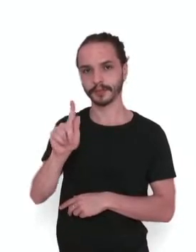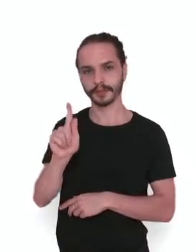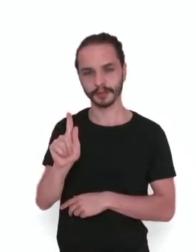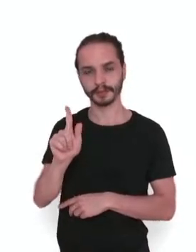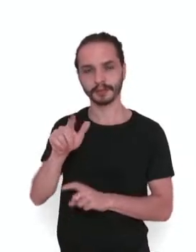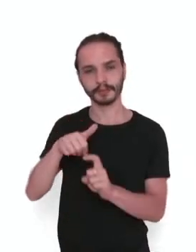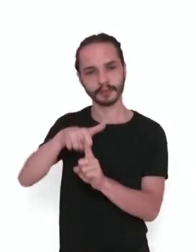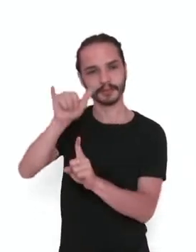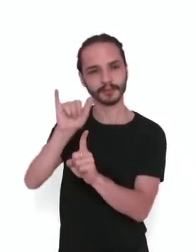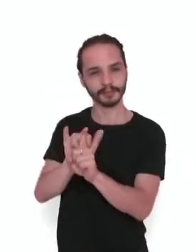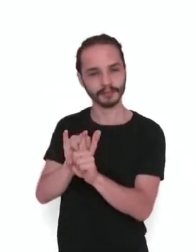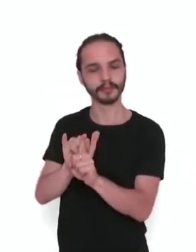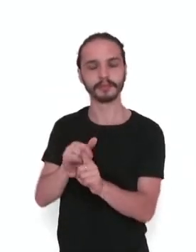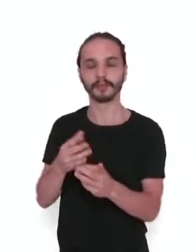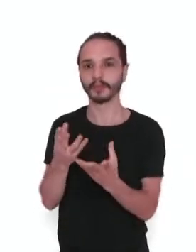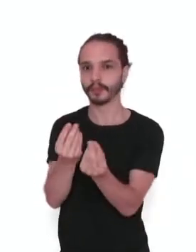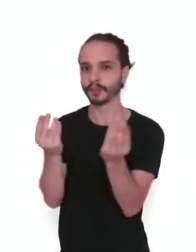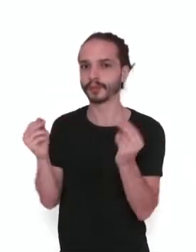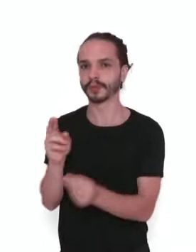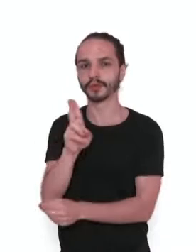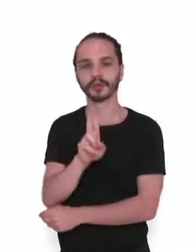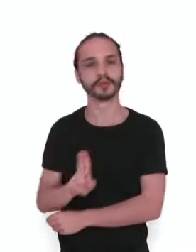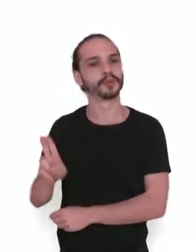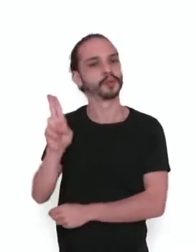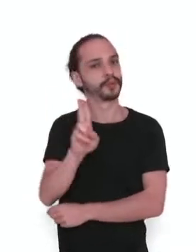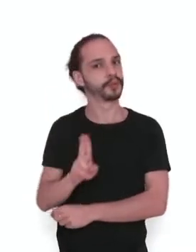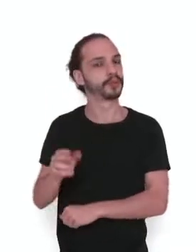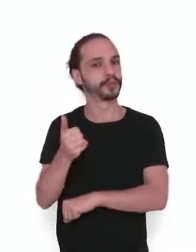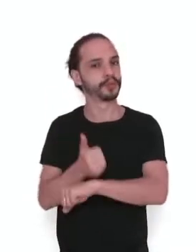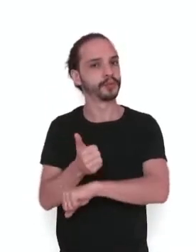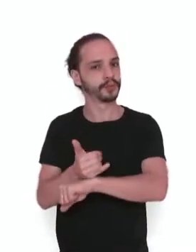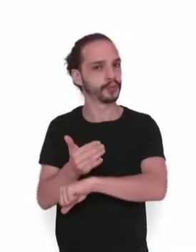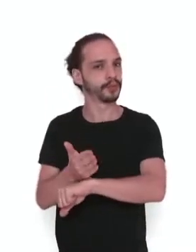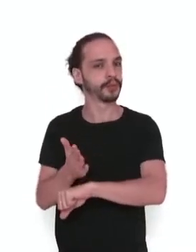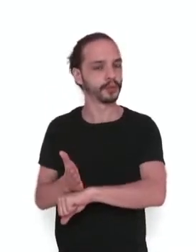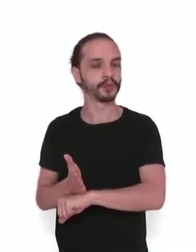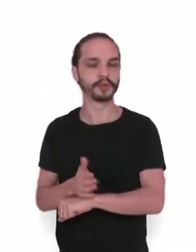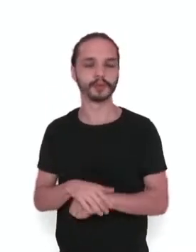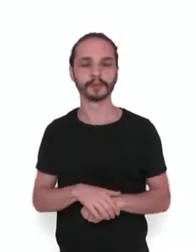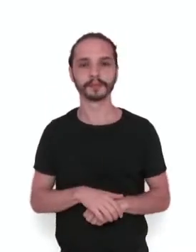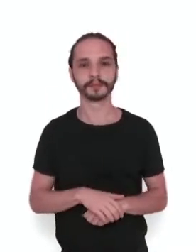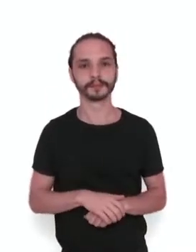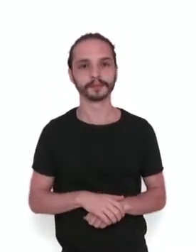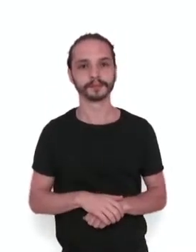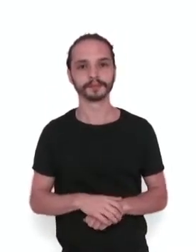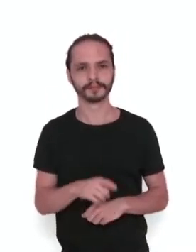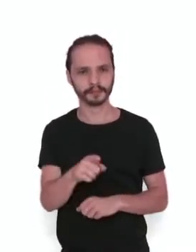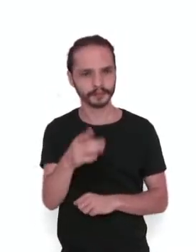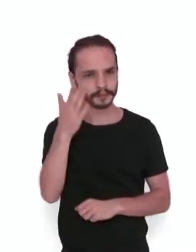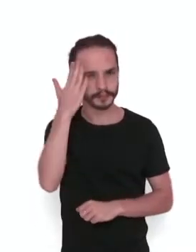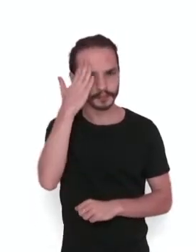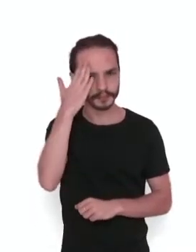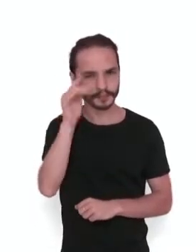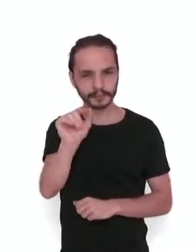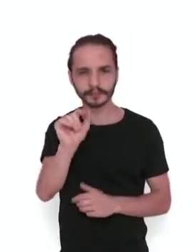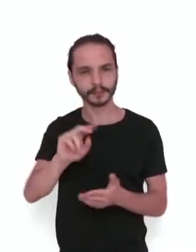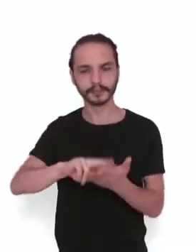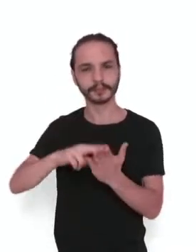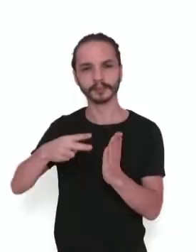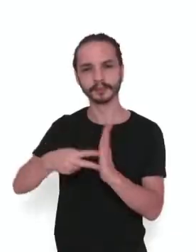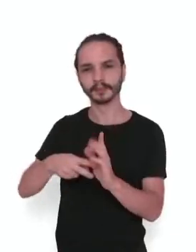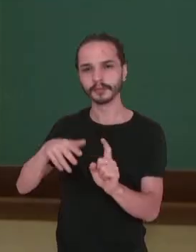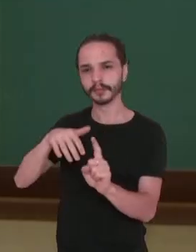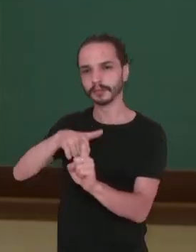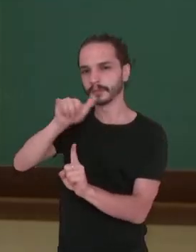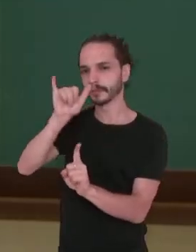vocabulário cotidiano, sendo de uso frequente até na linguagem coloquial. Você sabe o que é bullying? Qual